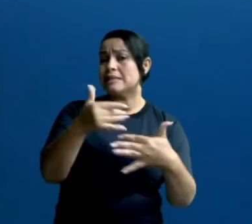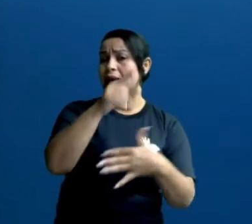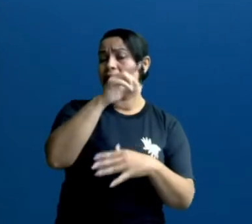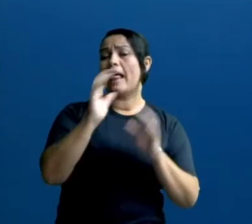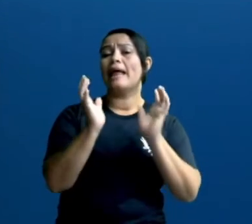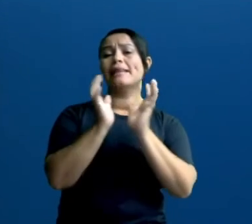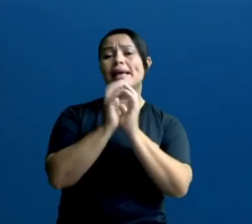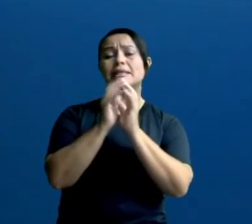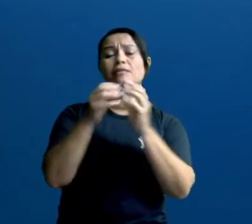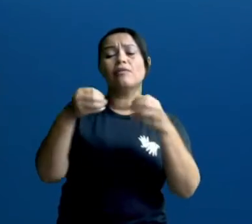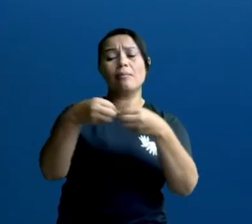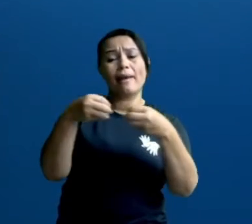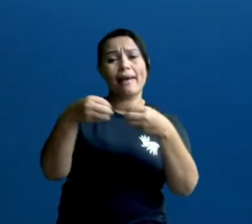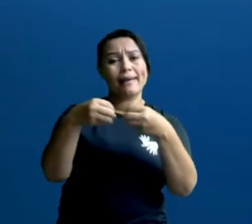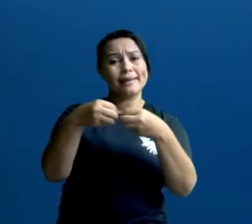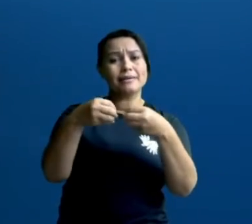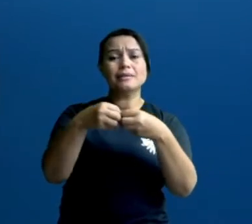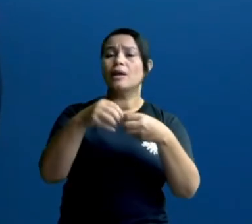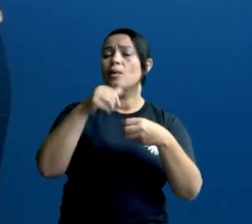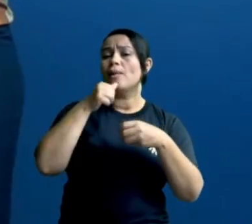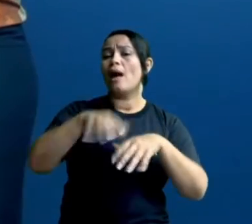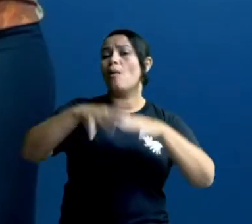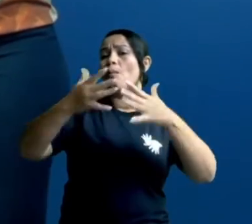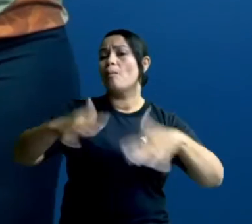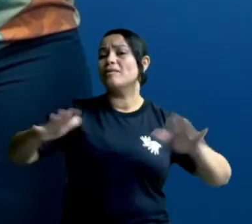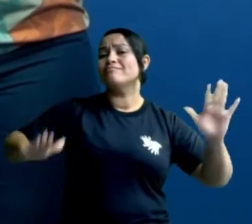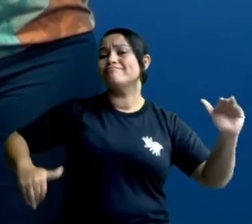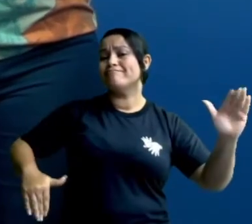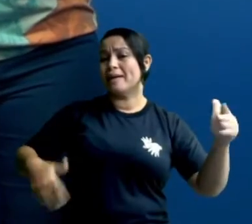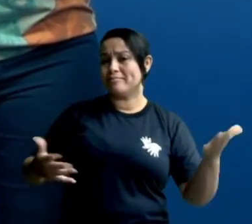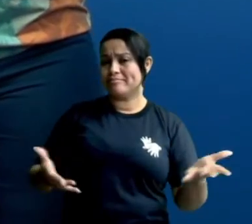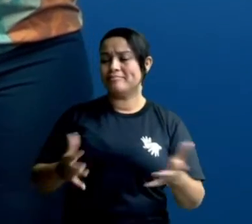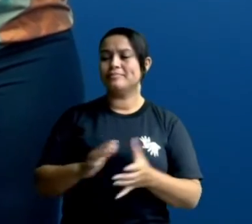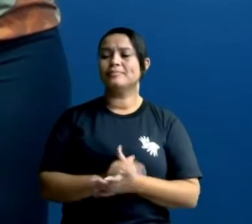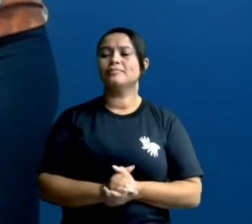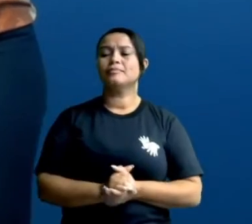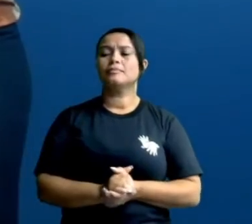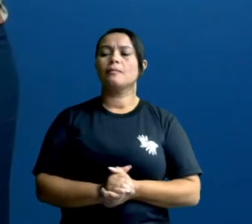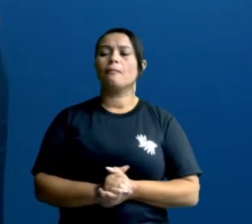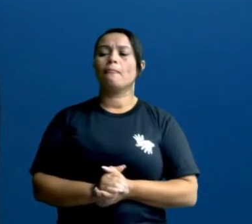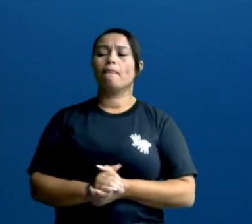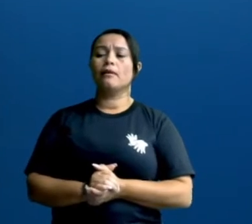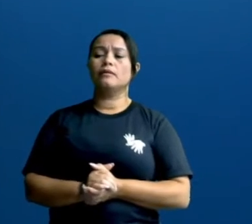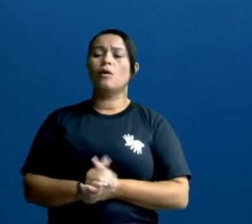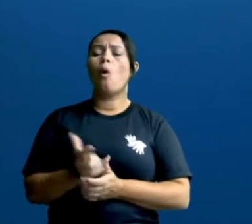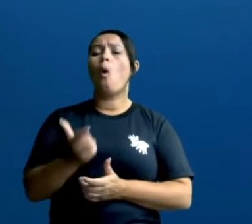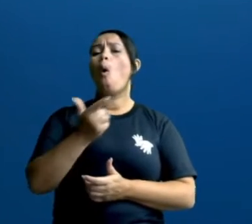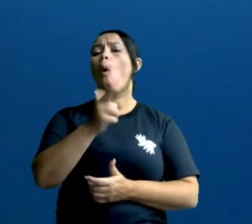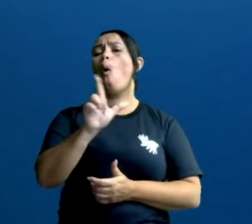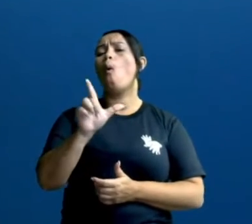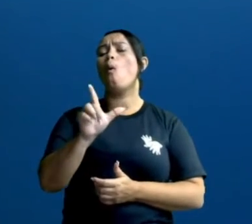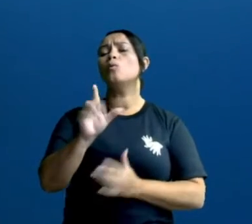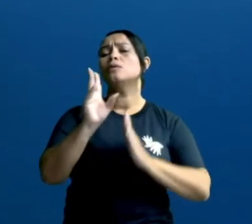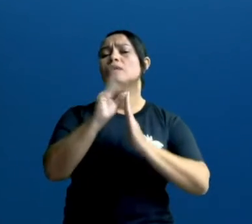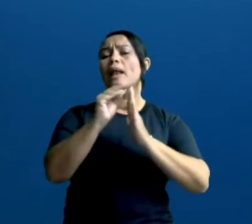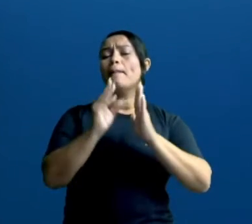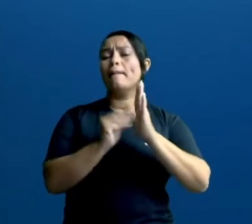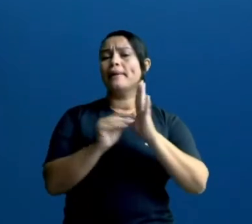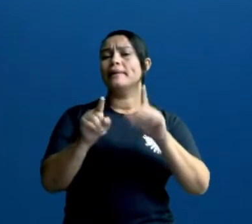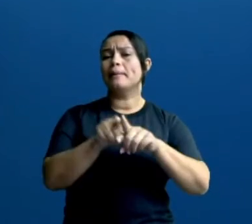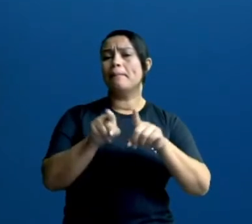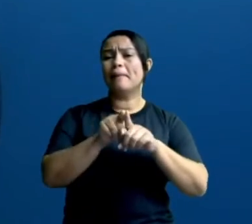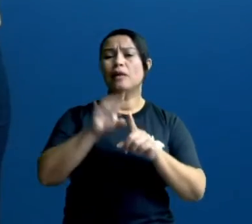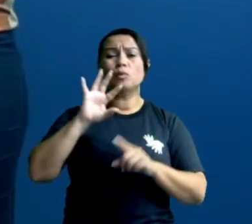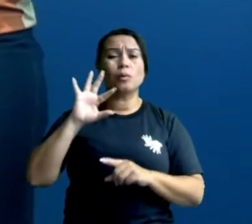uma cidade litorânea e tem um mar próximo dela e outros elementos outros